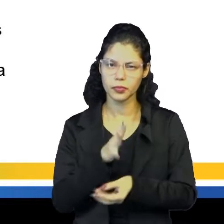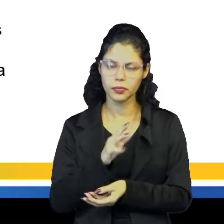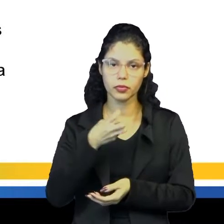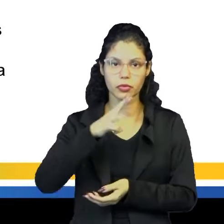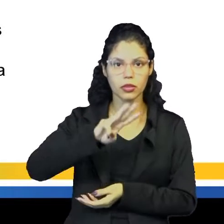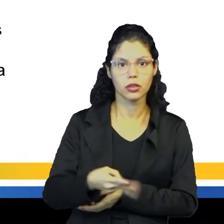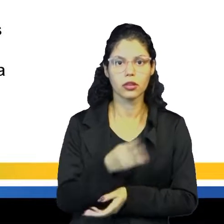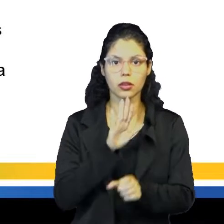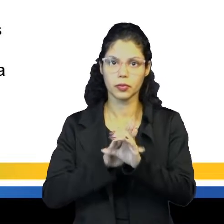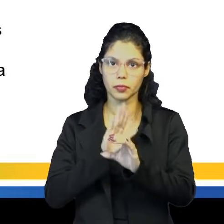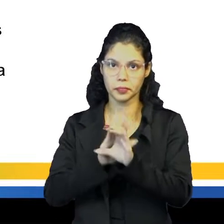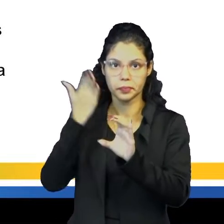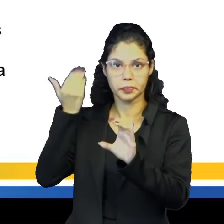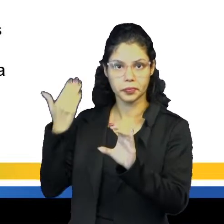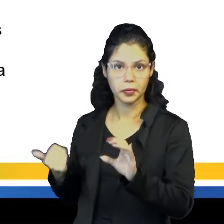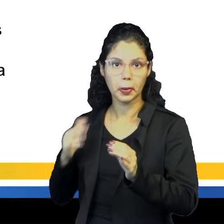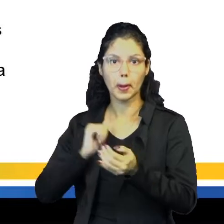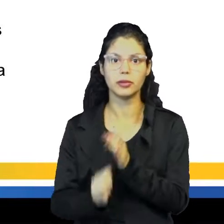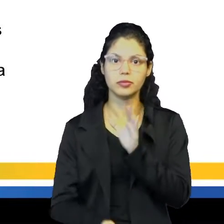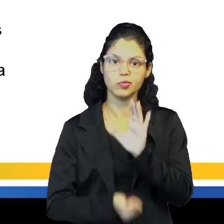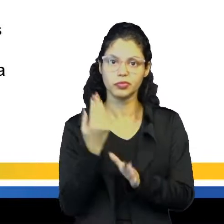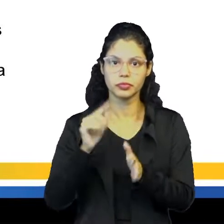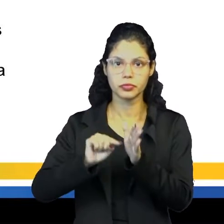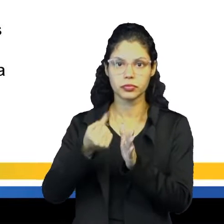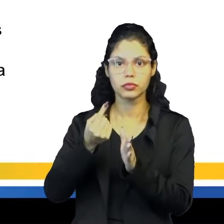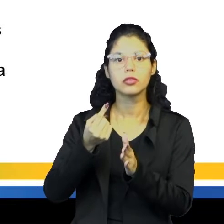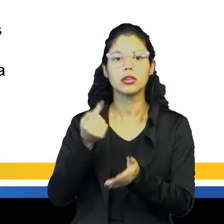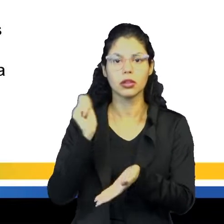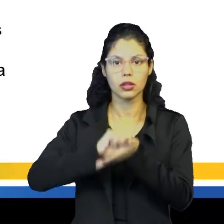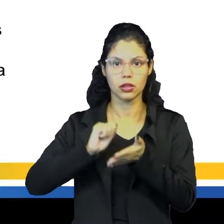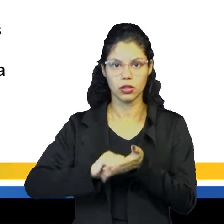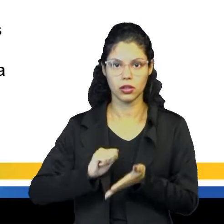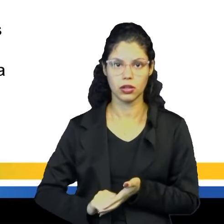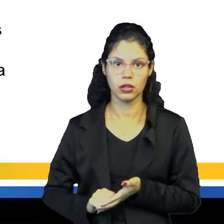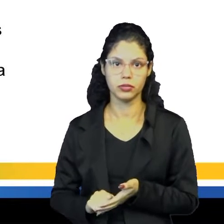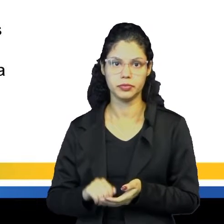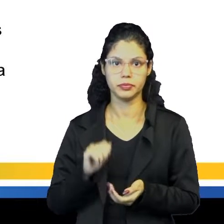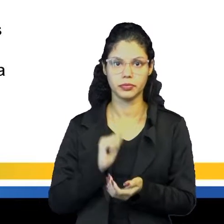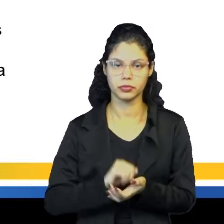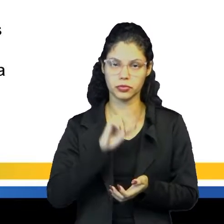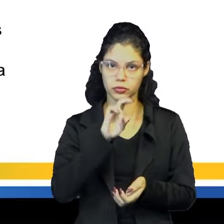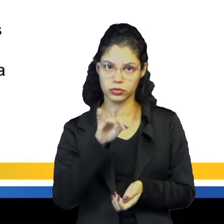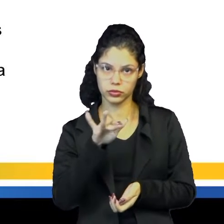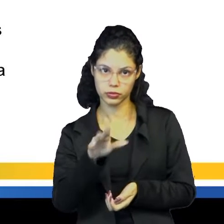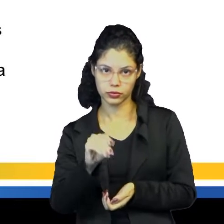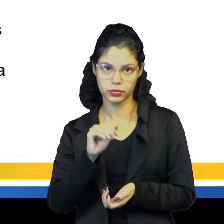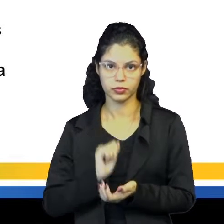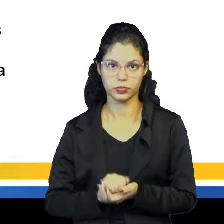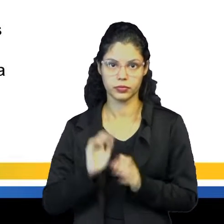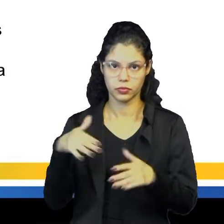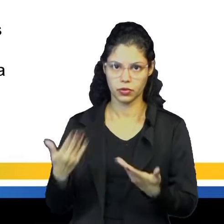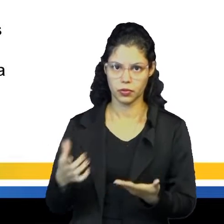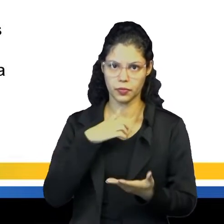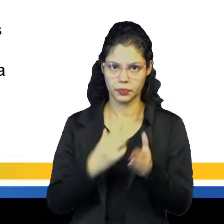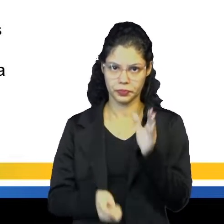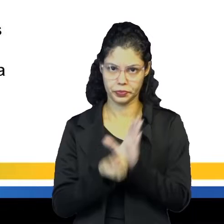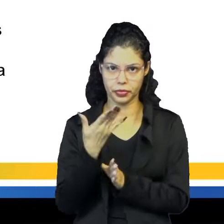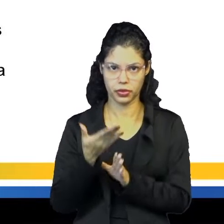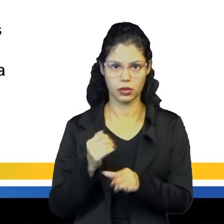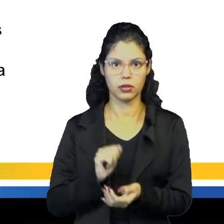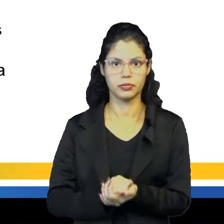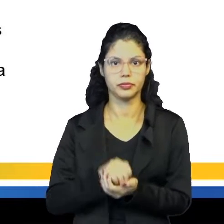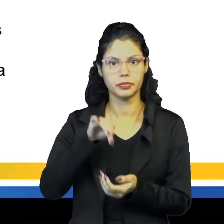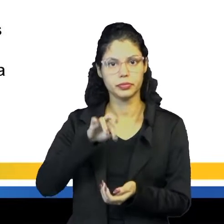de 3.000 anos antes de Cristo, surge a primeira forma de escrever, que é a escrita cuneiforme, o qual tem origem ali